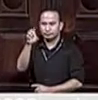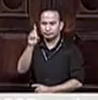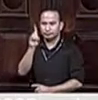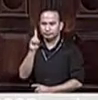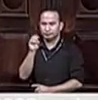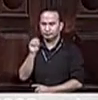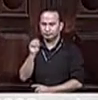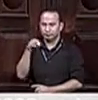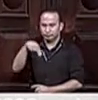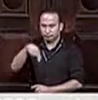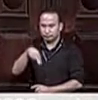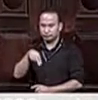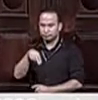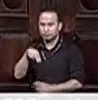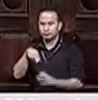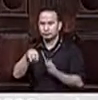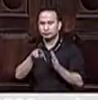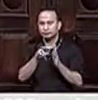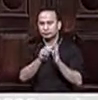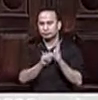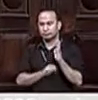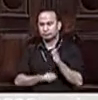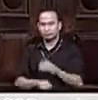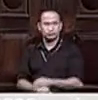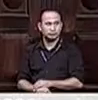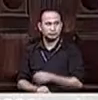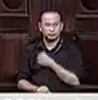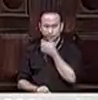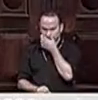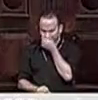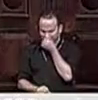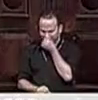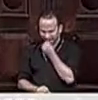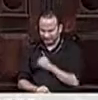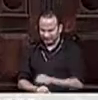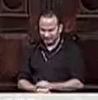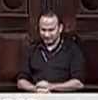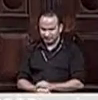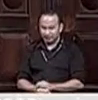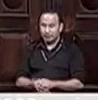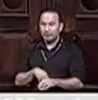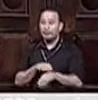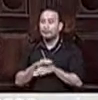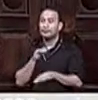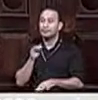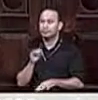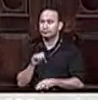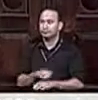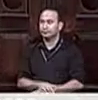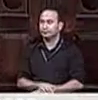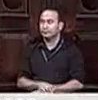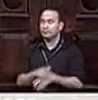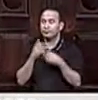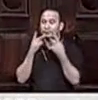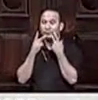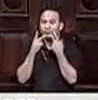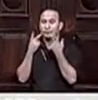Albertassi relator da matéria. E ainda mais,